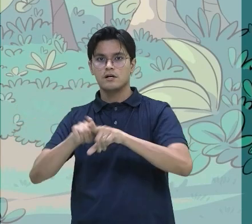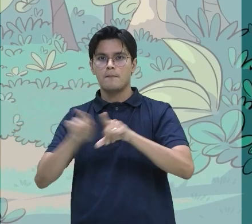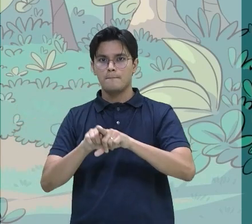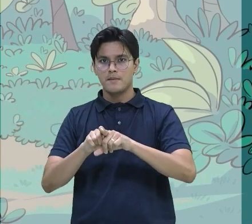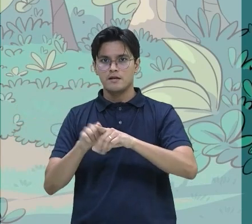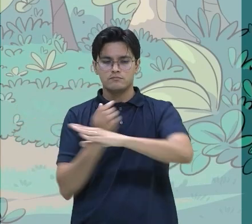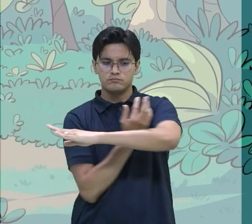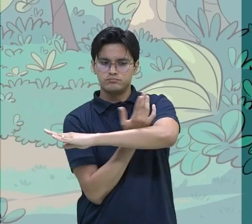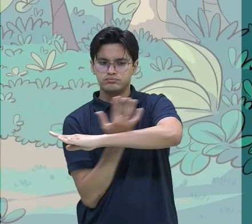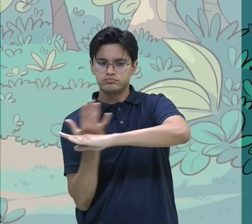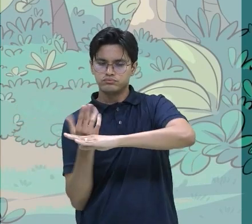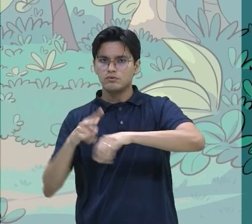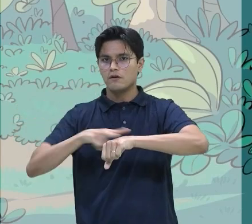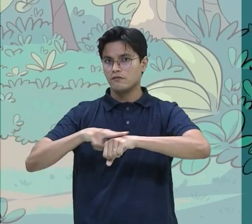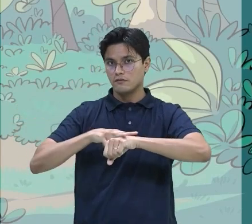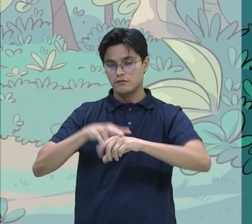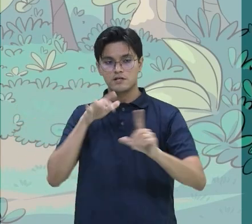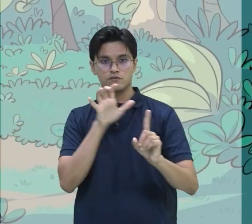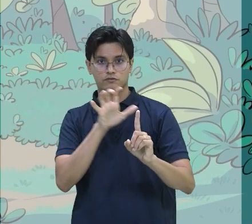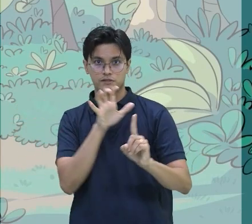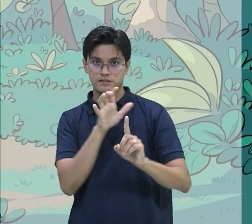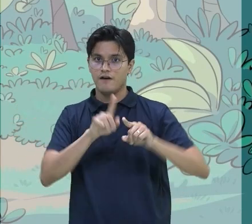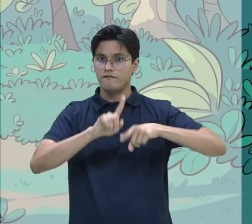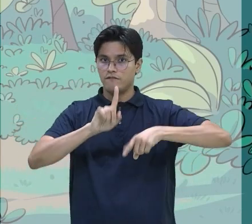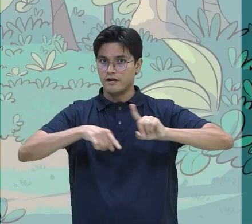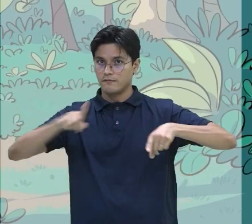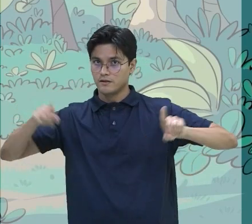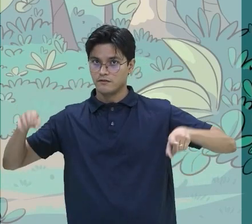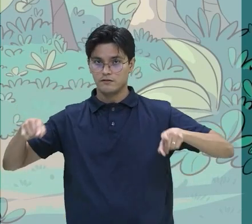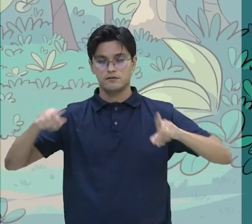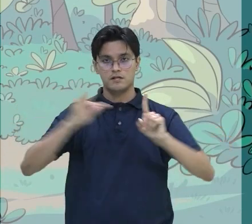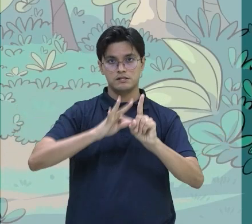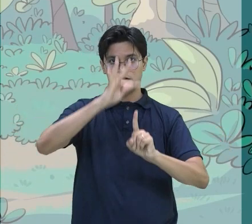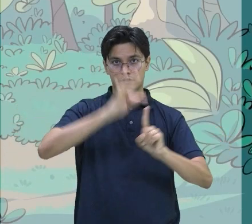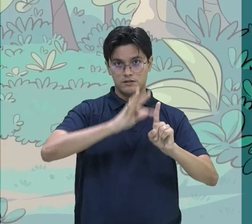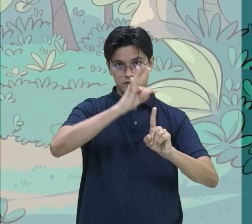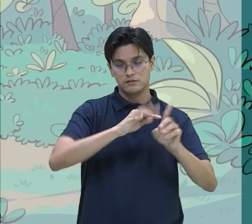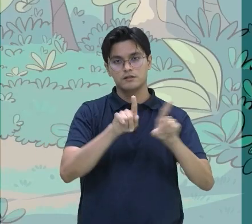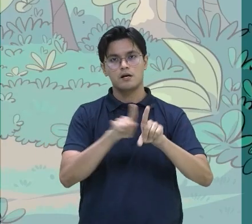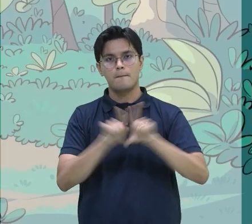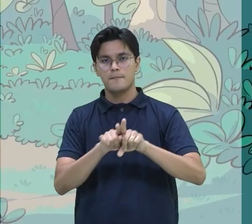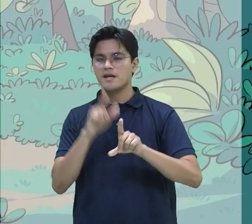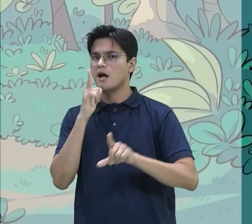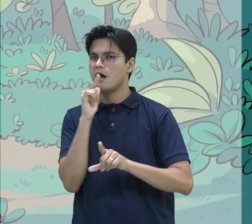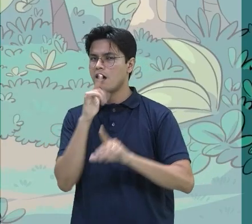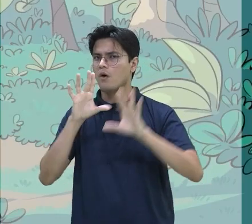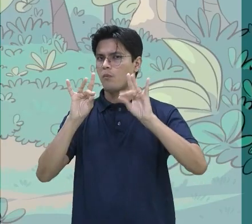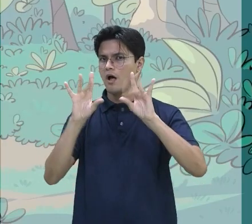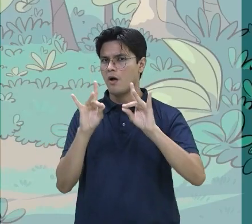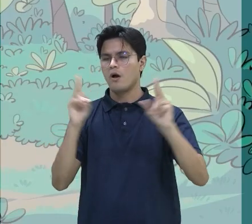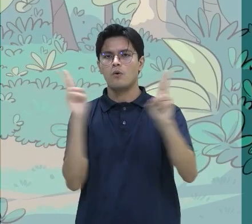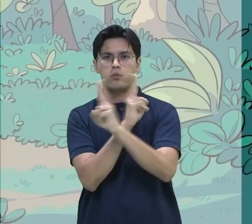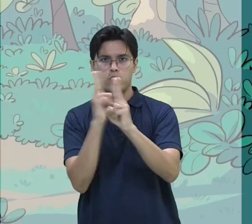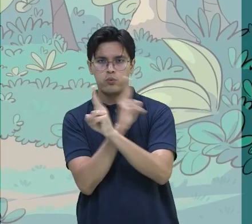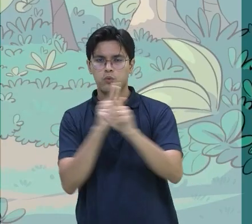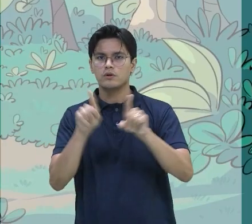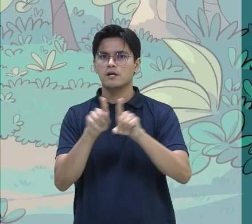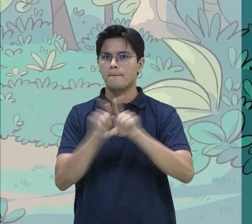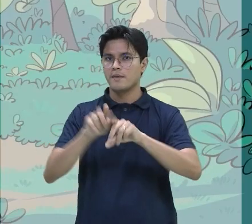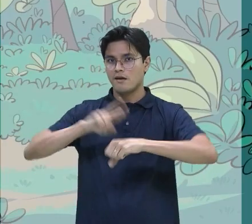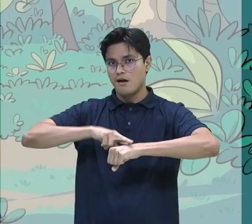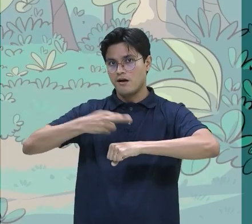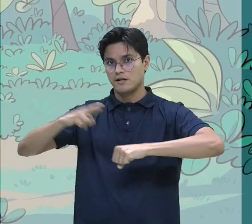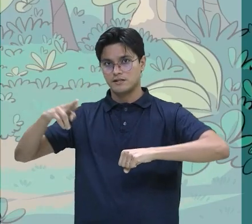a variação da temperatura, da umidade do ar, da radiação solar,